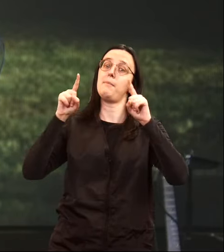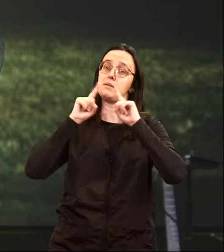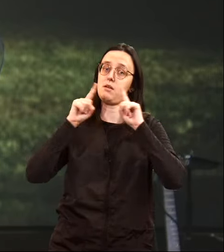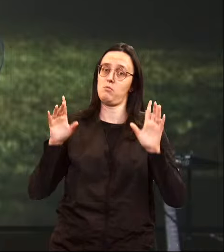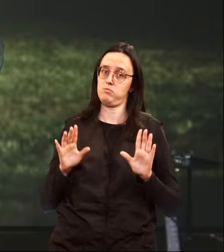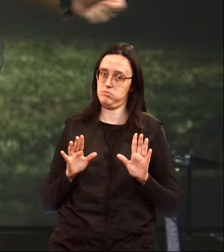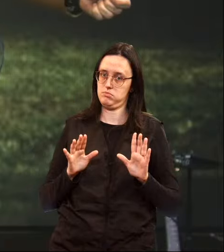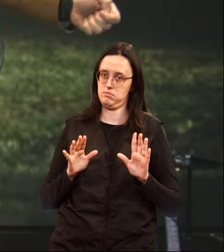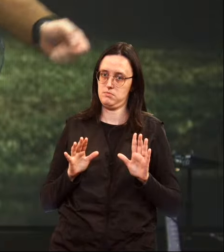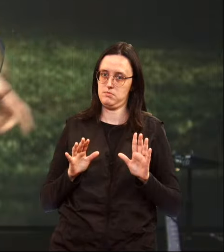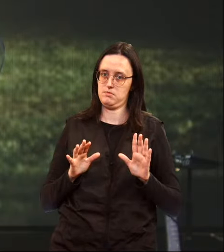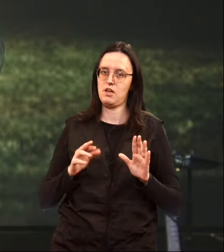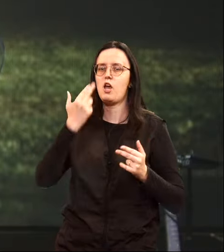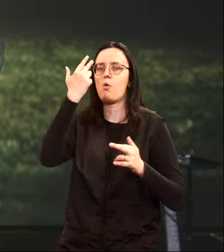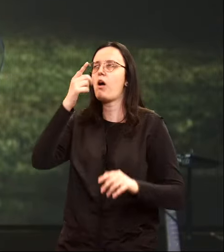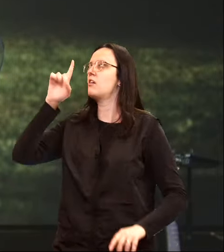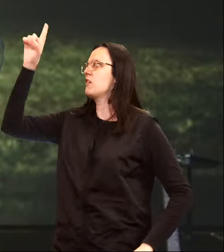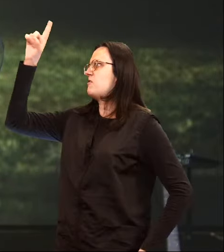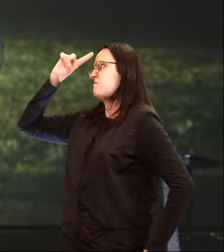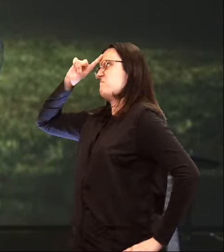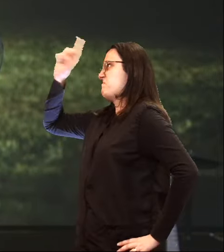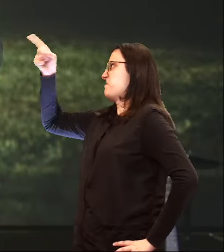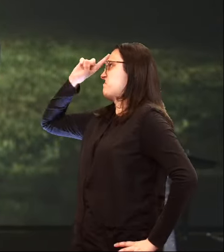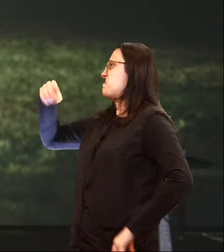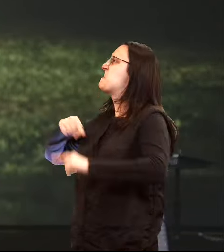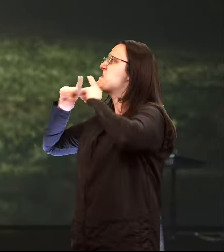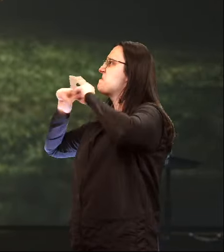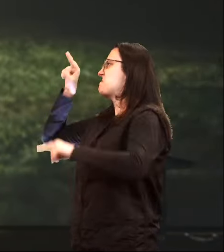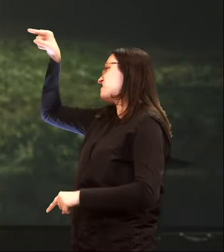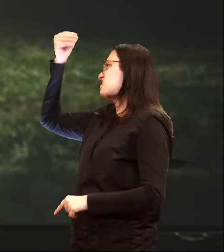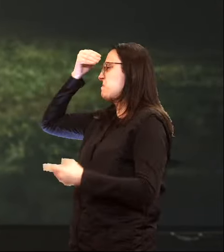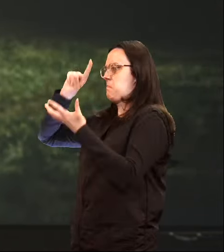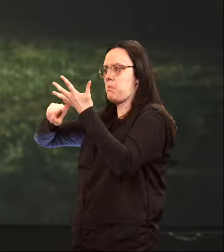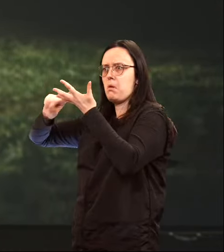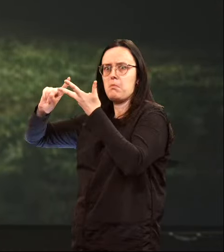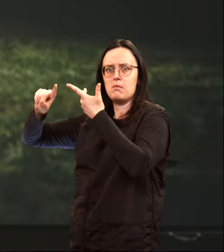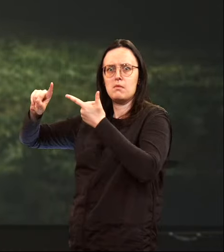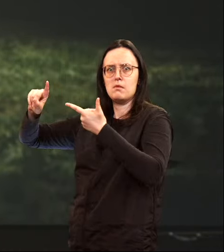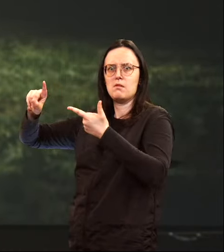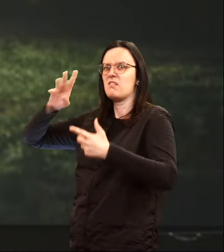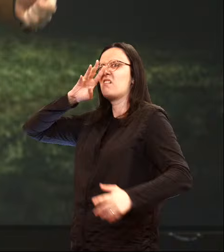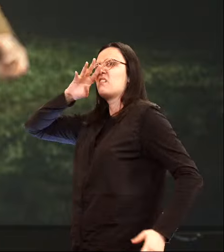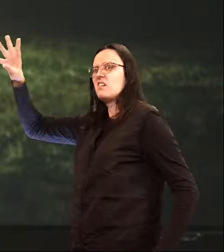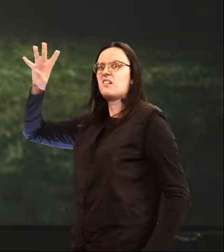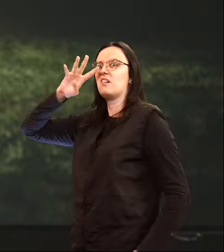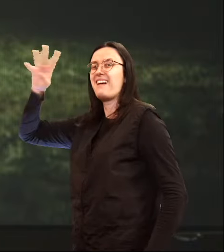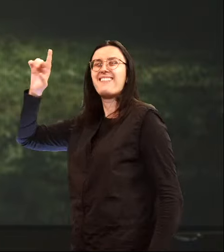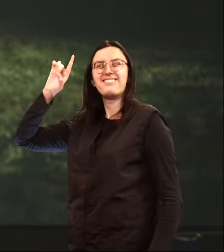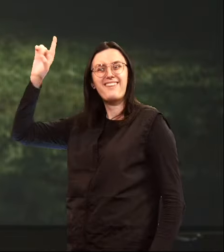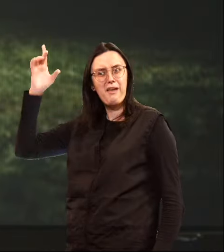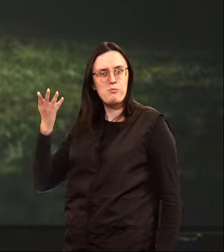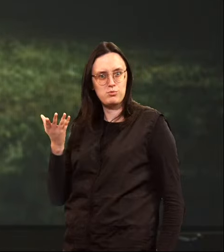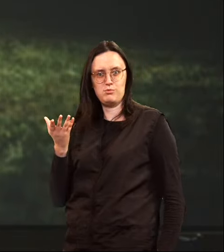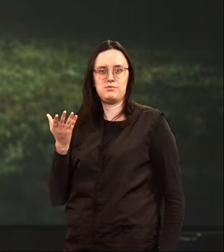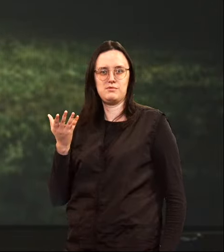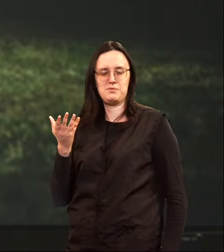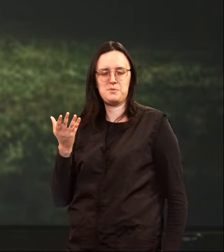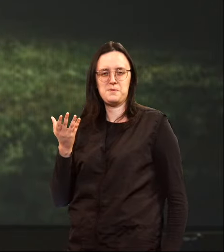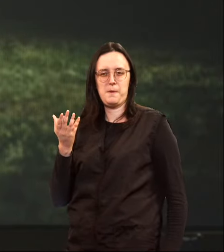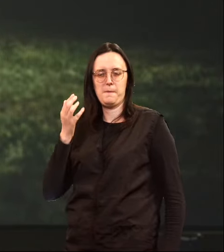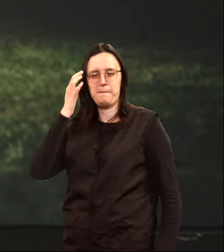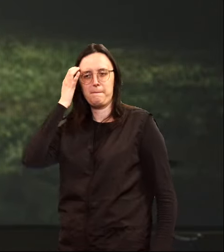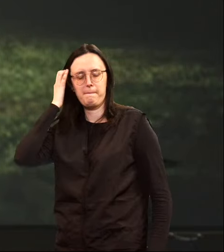Queixar aqui é colocar Deus no banco dos réus. Eles estavam reclamando, mas acusando ao Senhor.